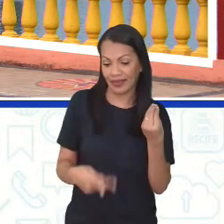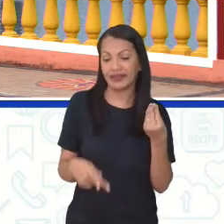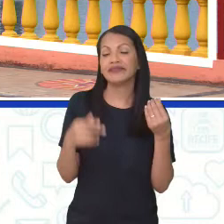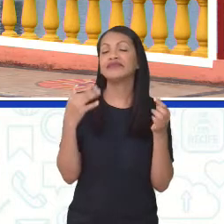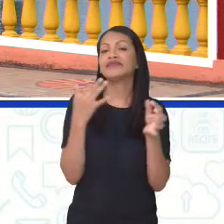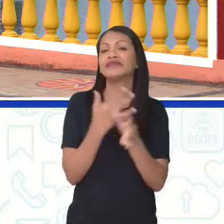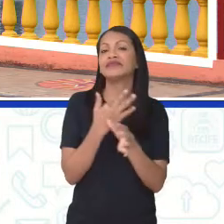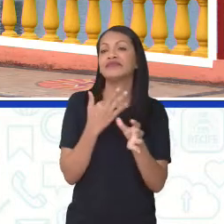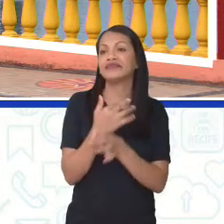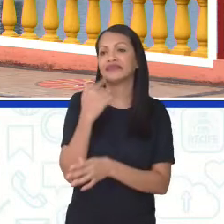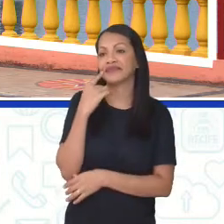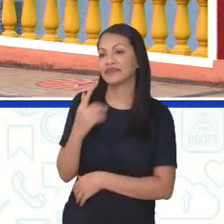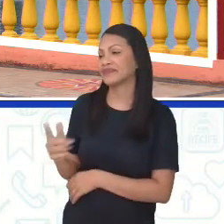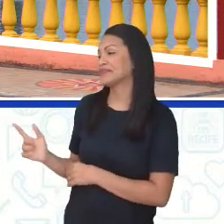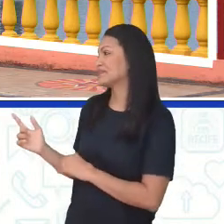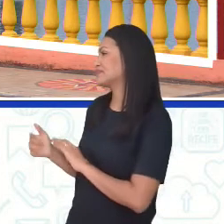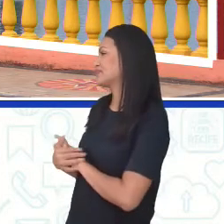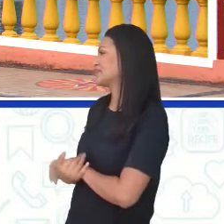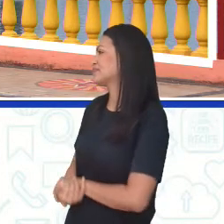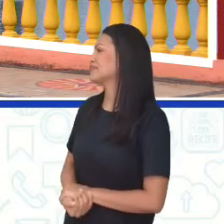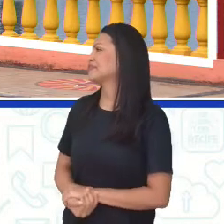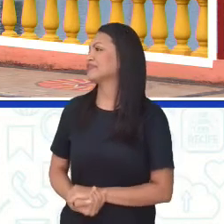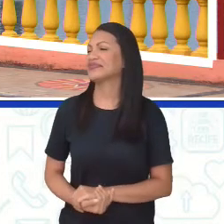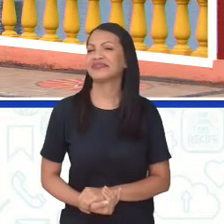branco 2 retângulos